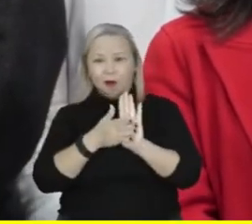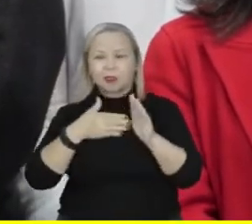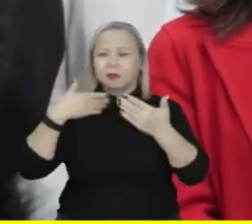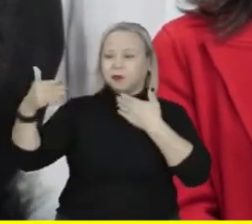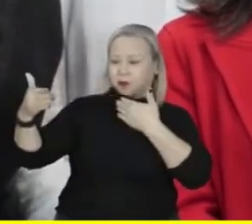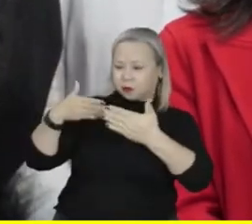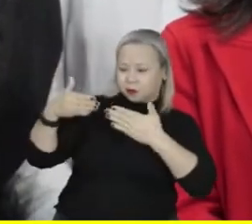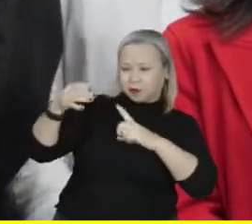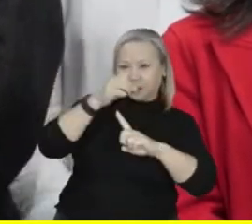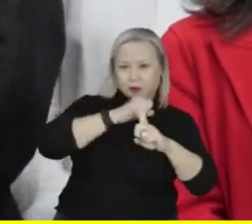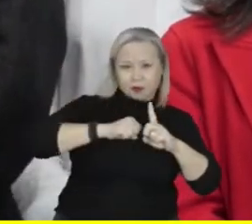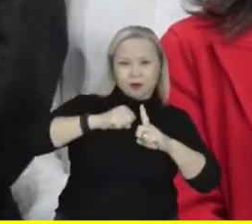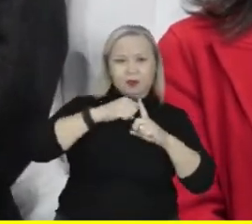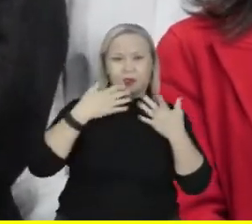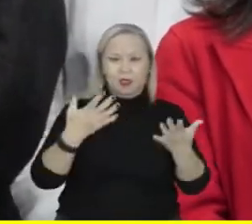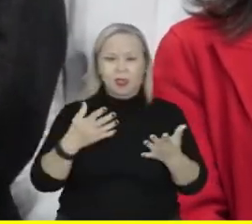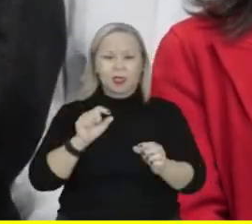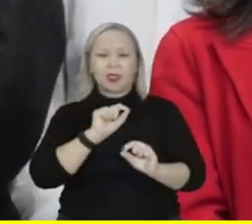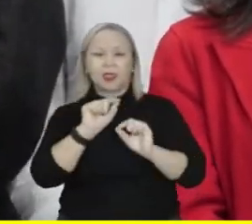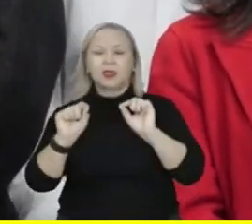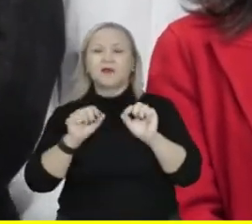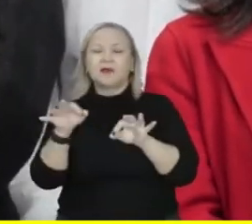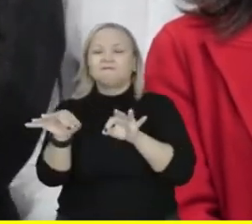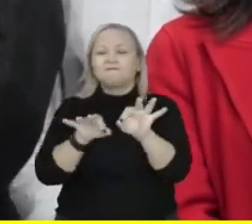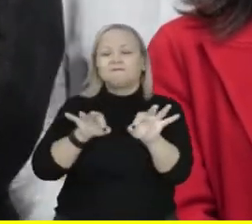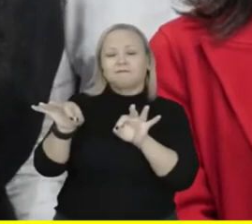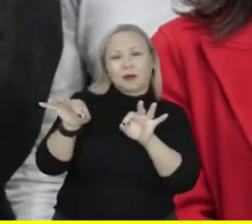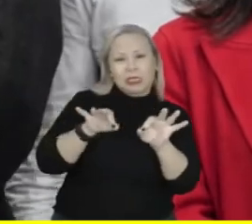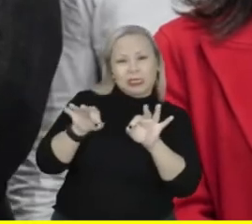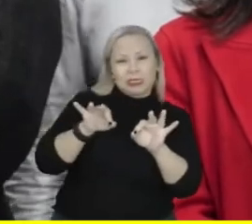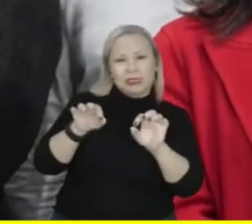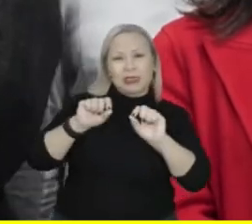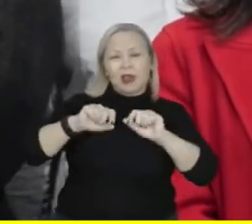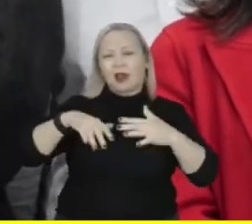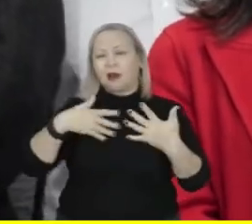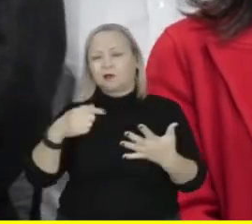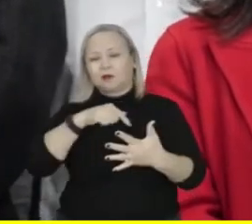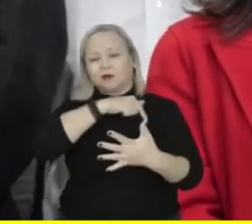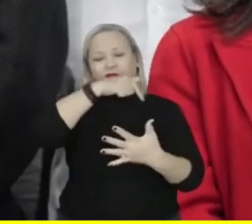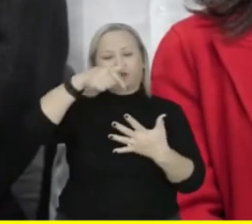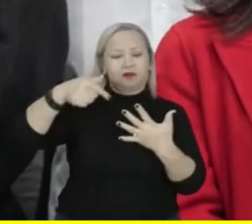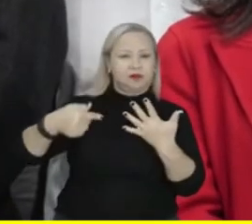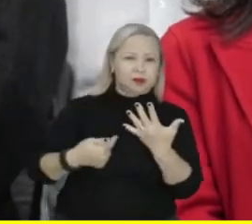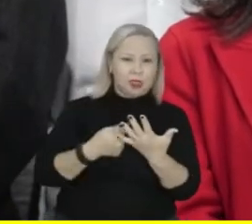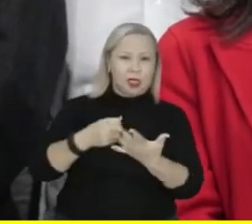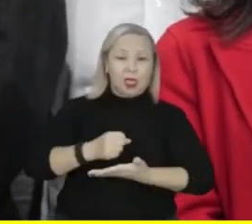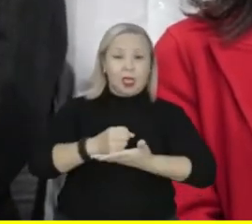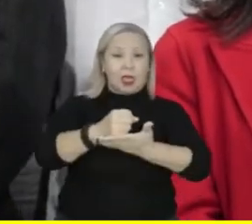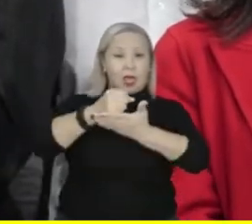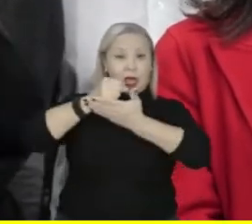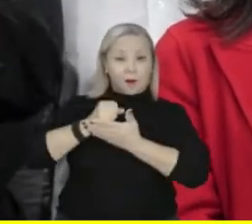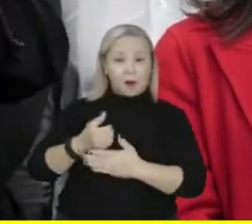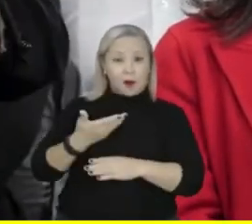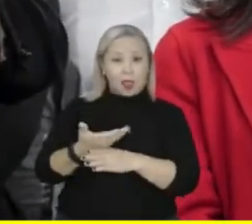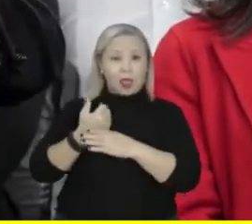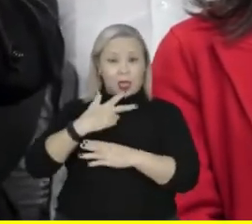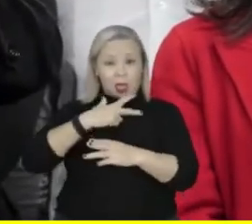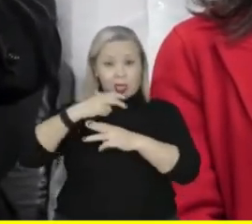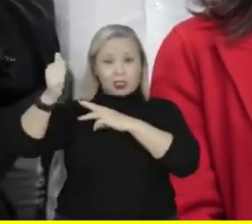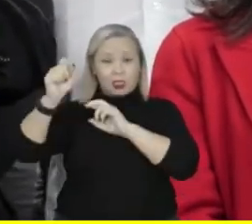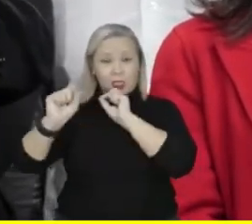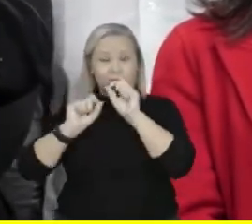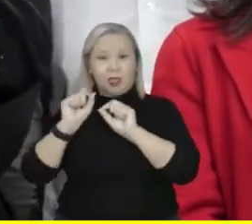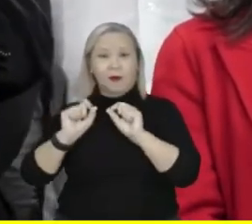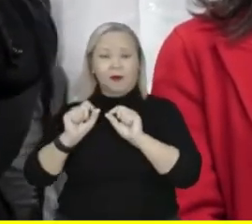é de você construir um leque de alianças um leque de apoio antes de você ganhar para você mostrar